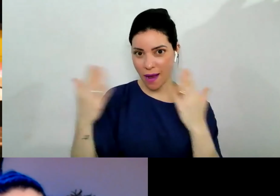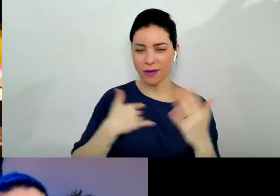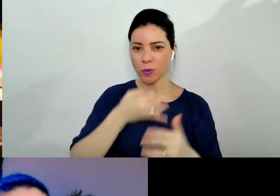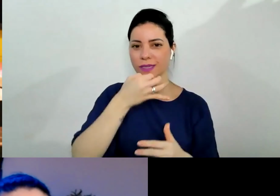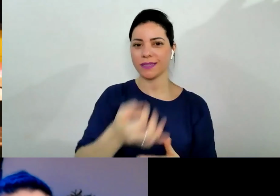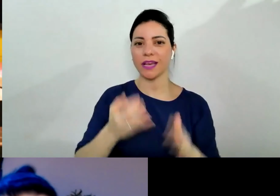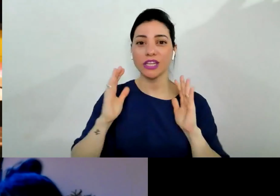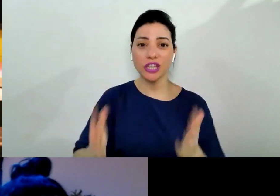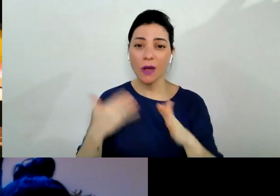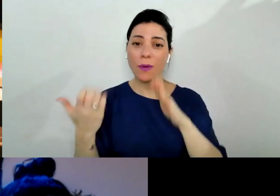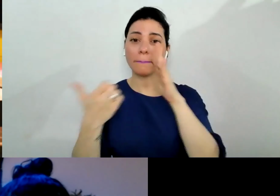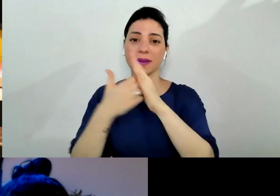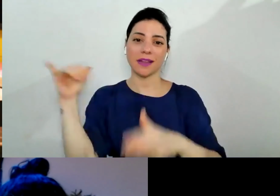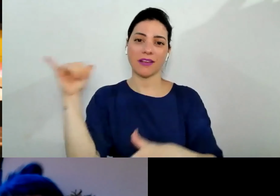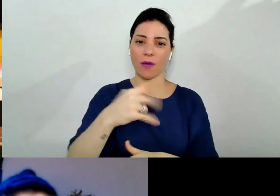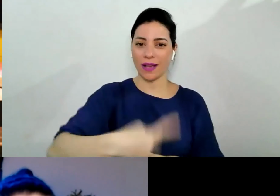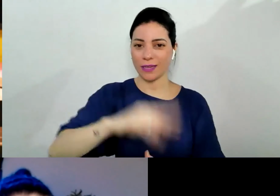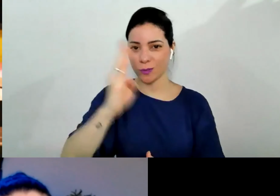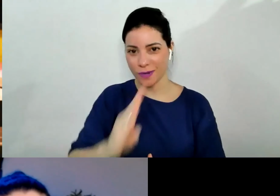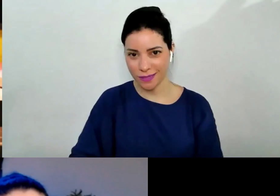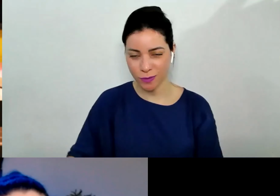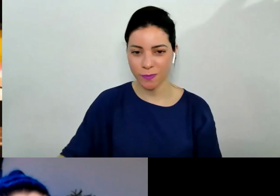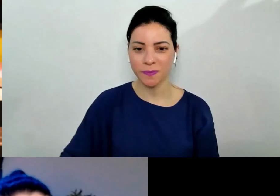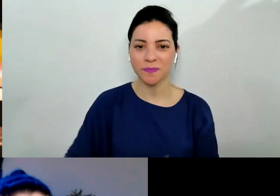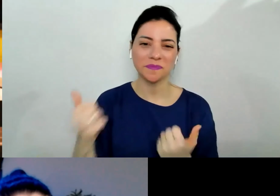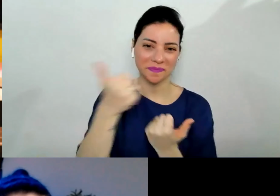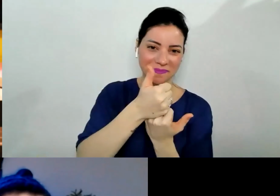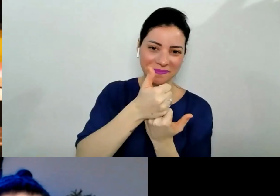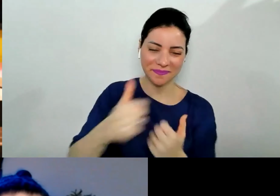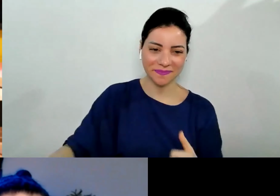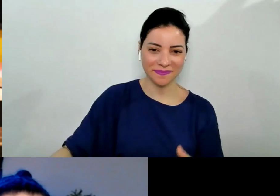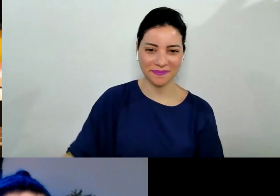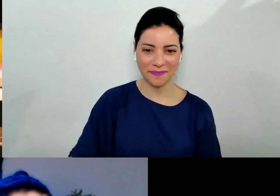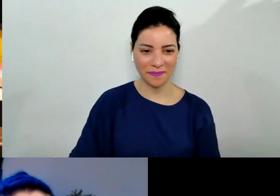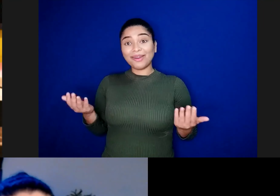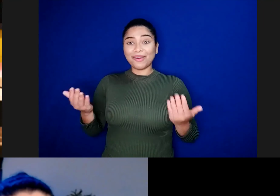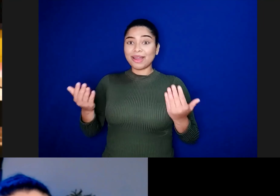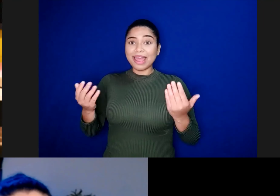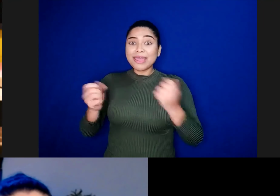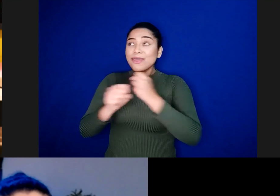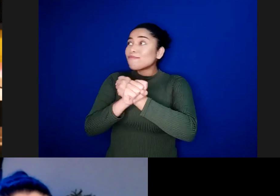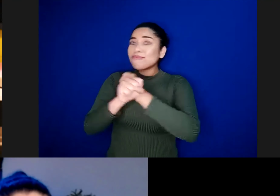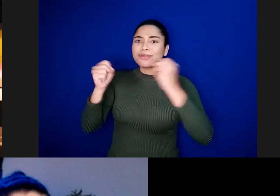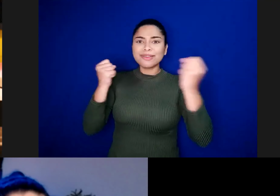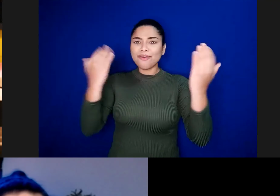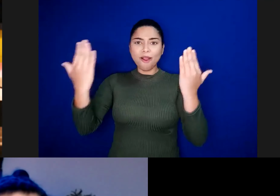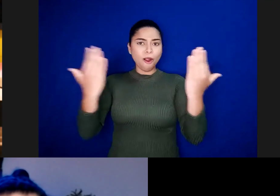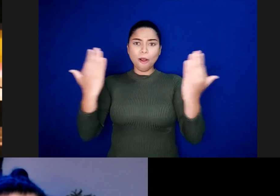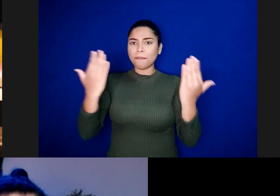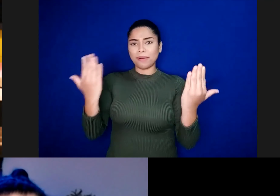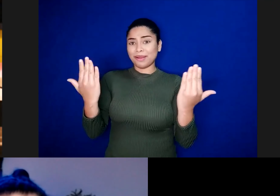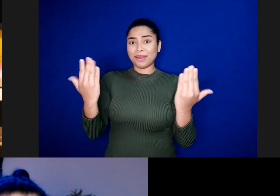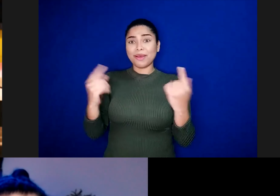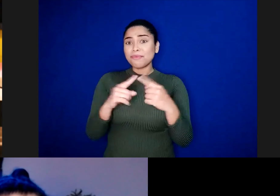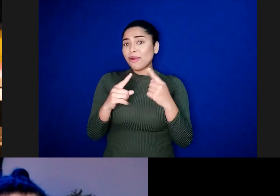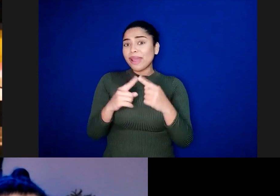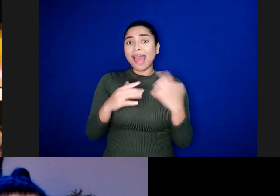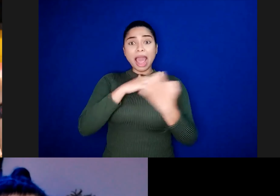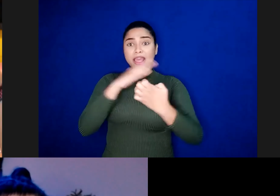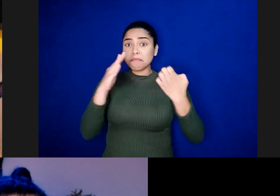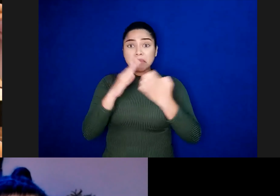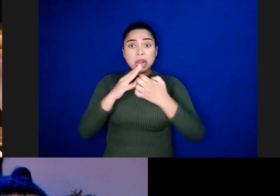companhias aéreas do Brasil e assim não tem comparação gente essas empresas são o que